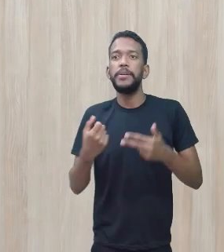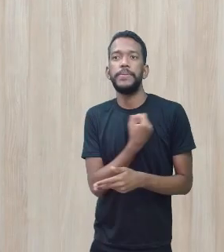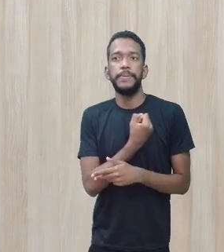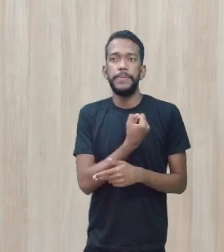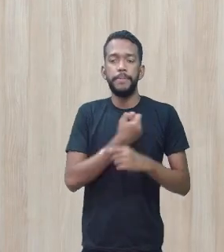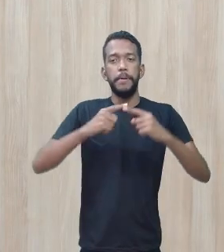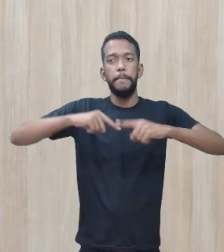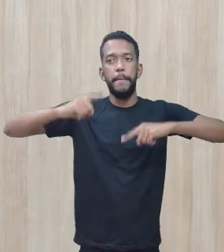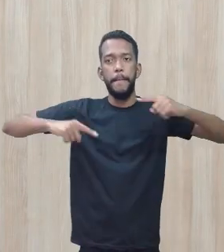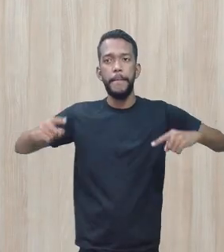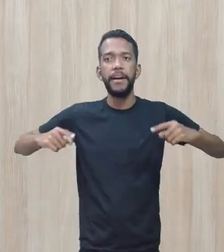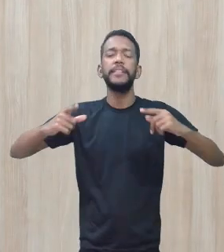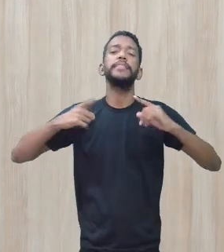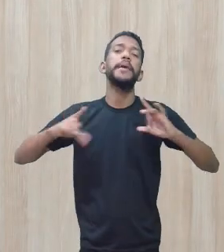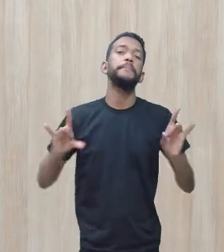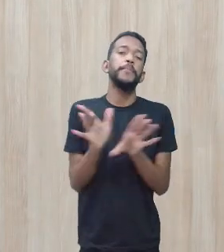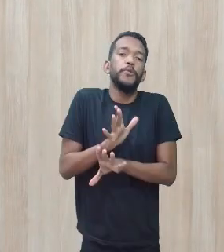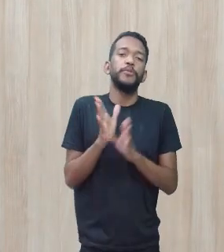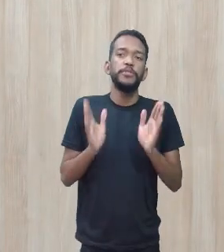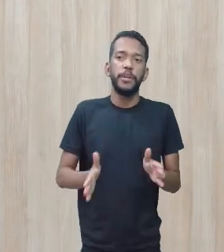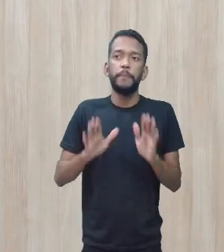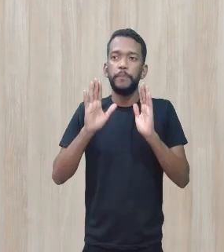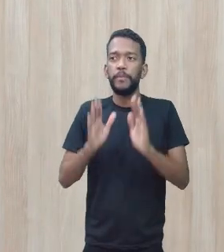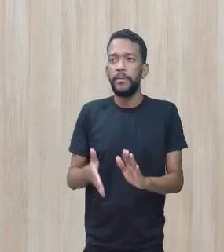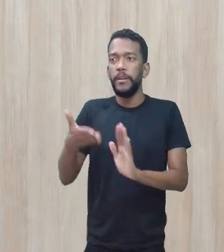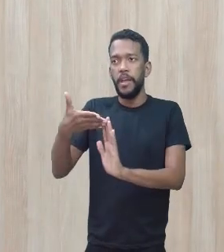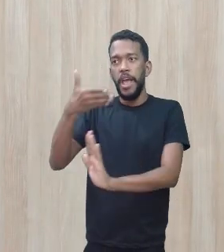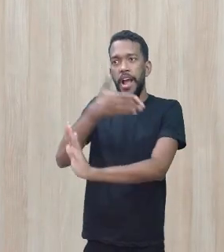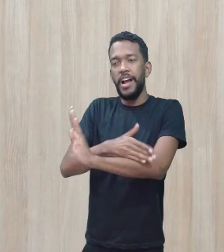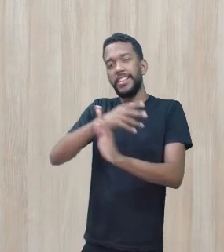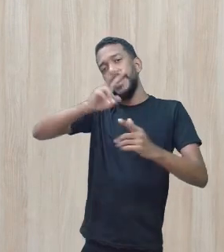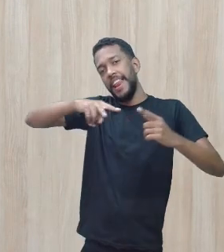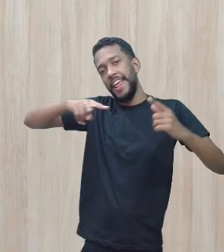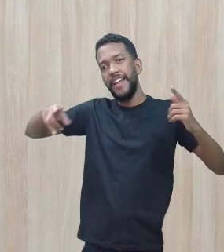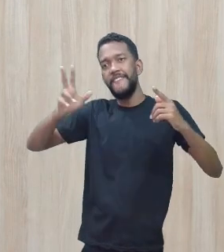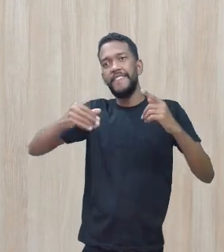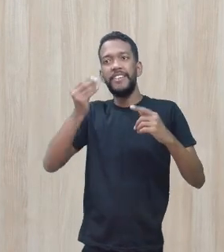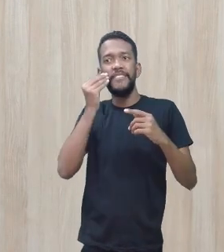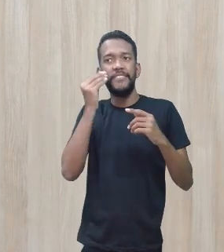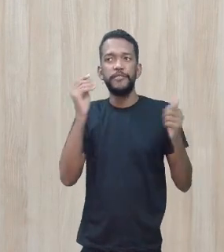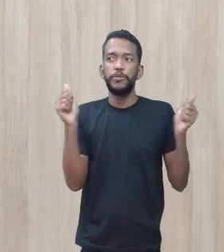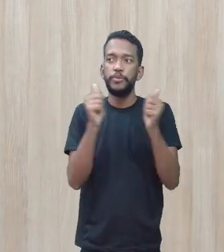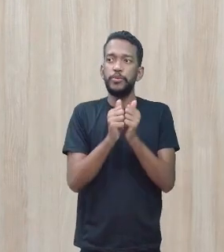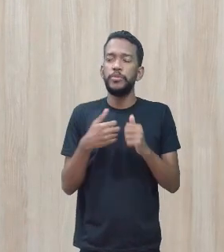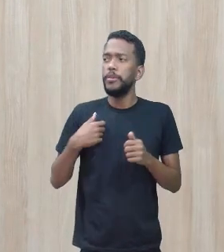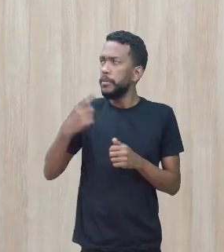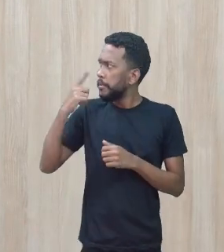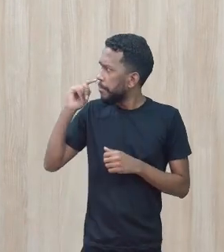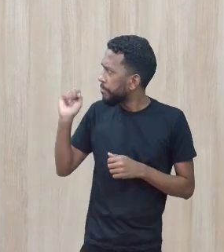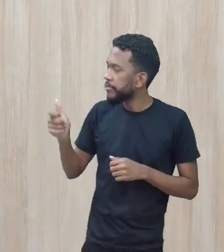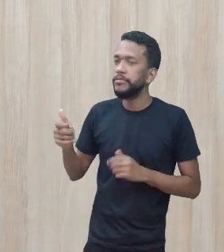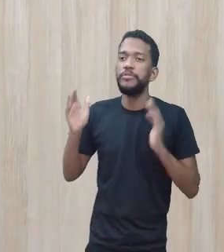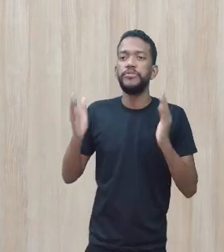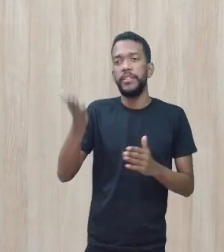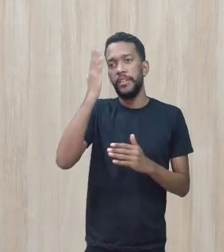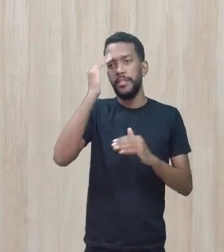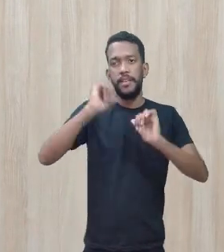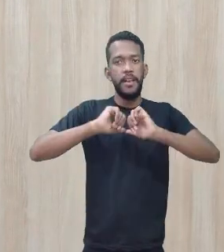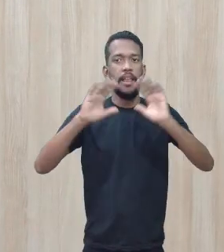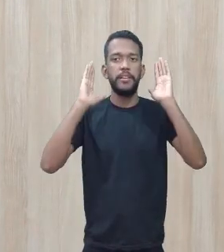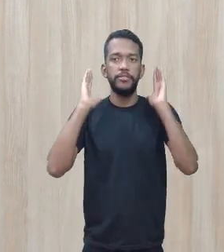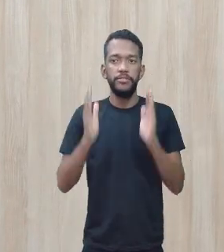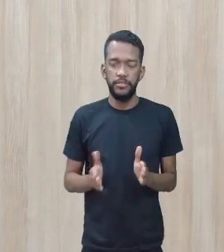gente percebe que nesse contexto, antes da leitura do gráfico que a gente vai fazer junto, bati o olho e já captei um monte